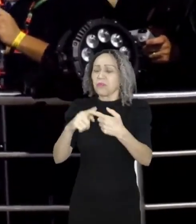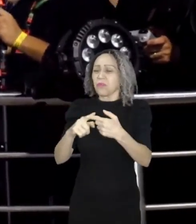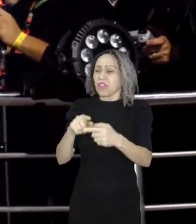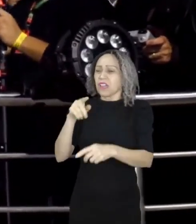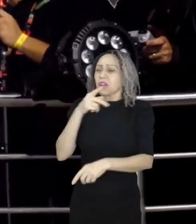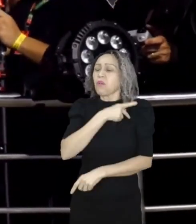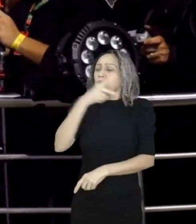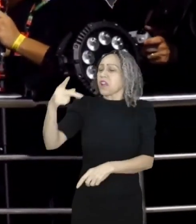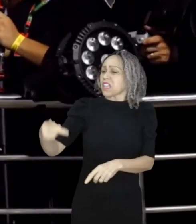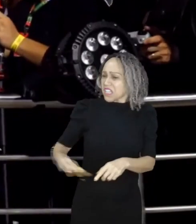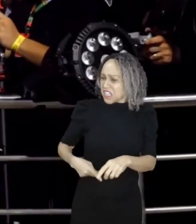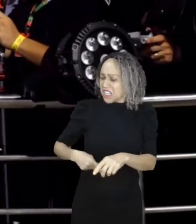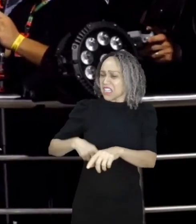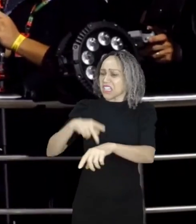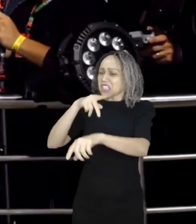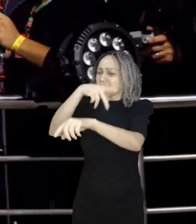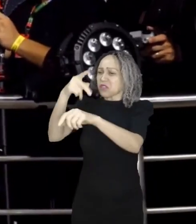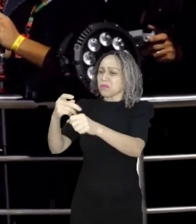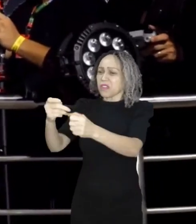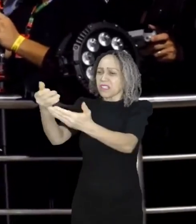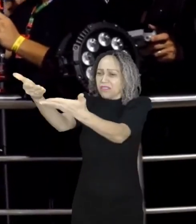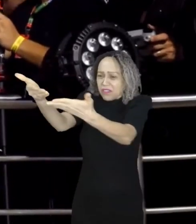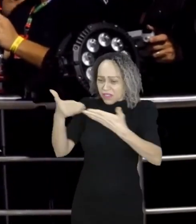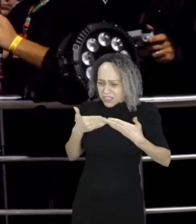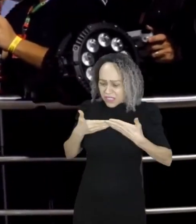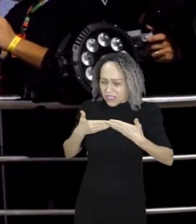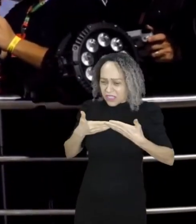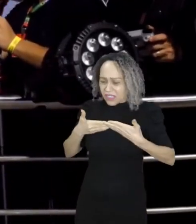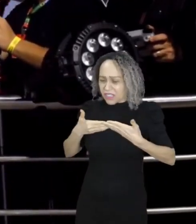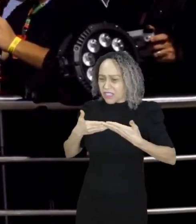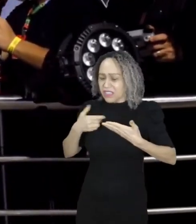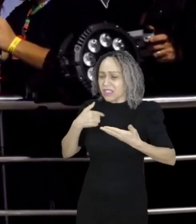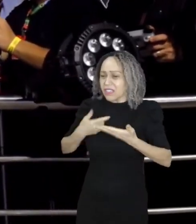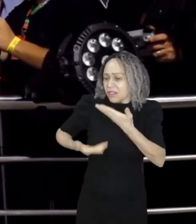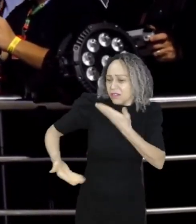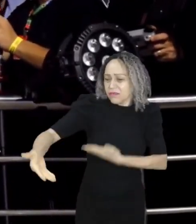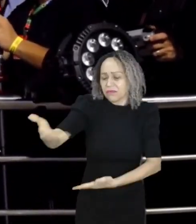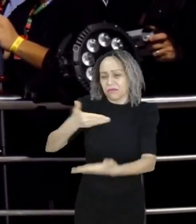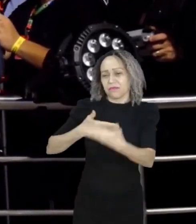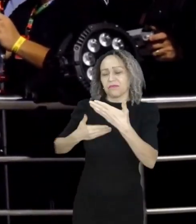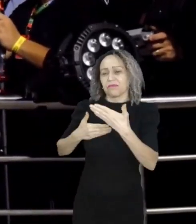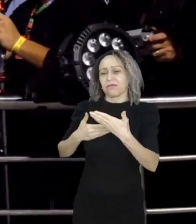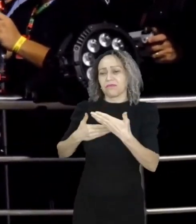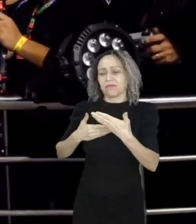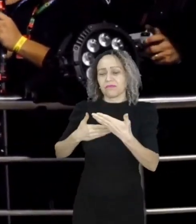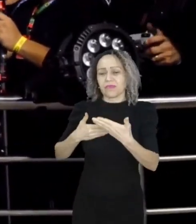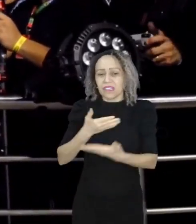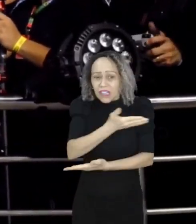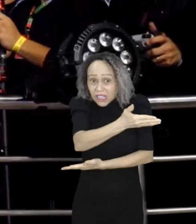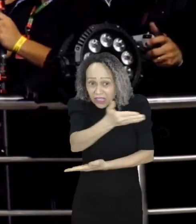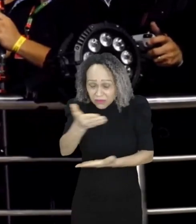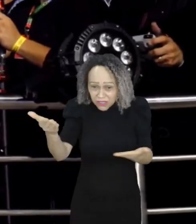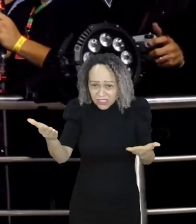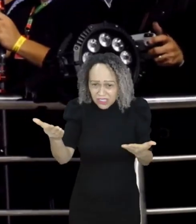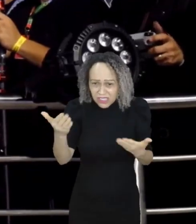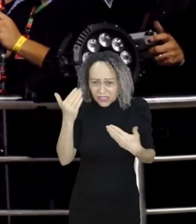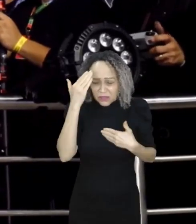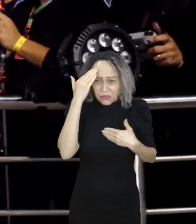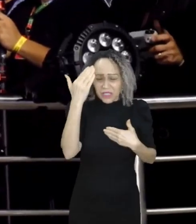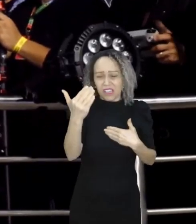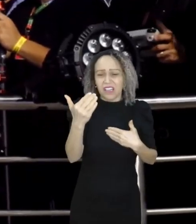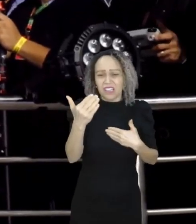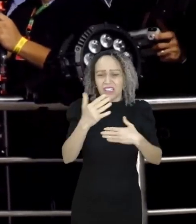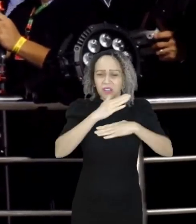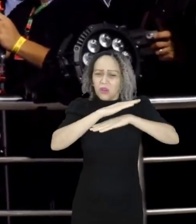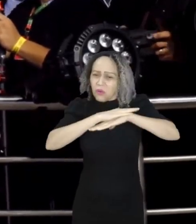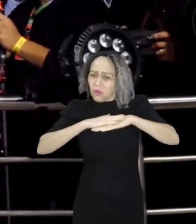presidentes e visitar outros presidentes. E eu devo tudo isso a vocês, a